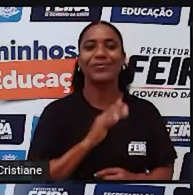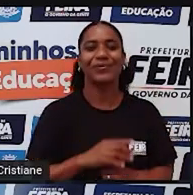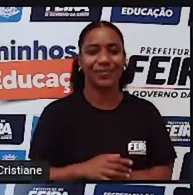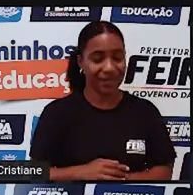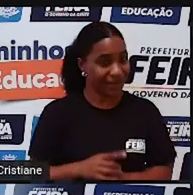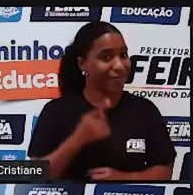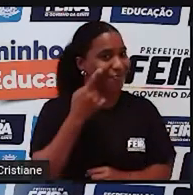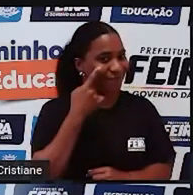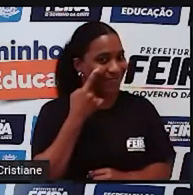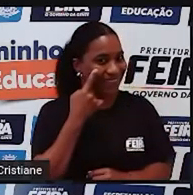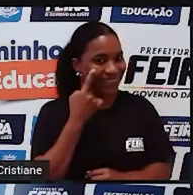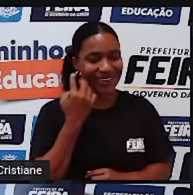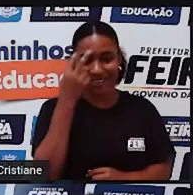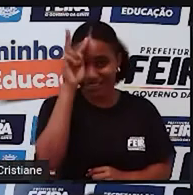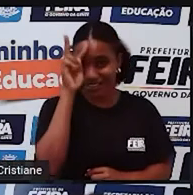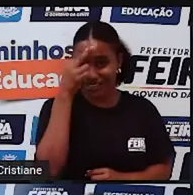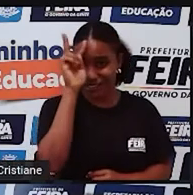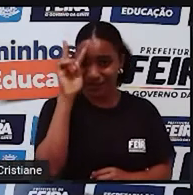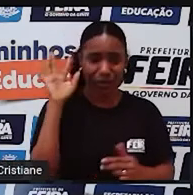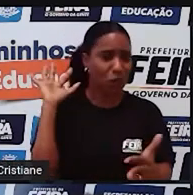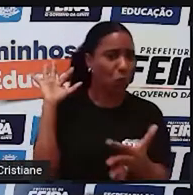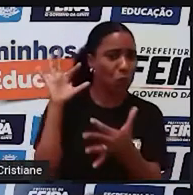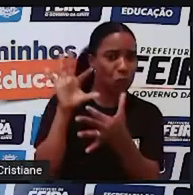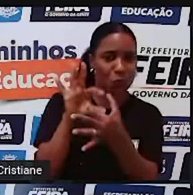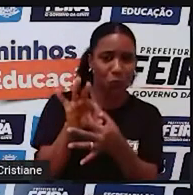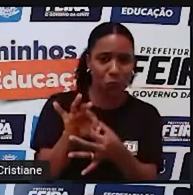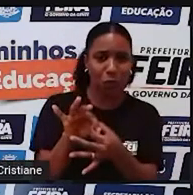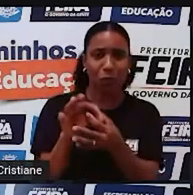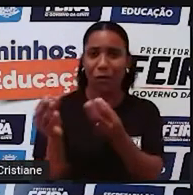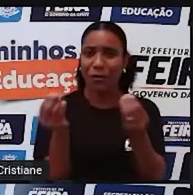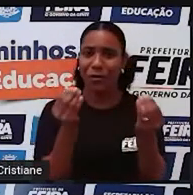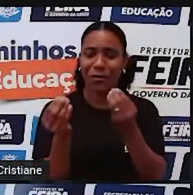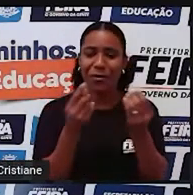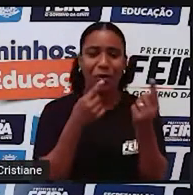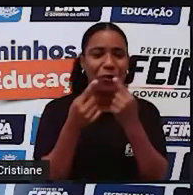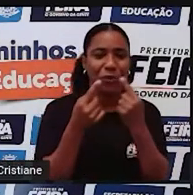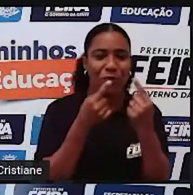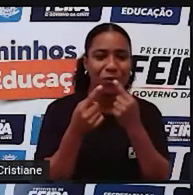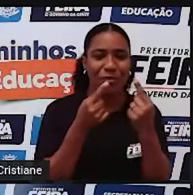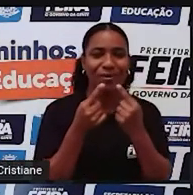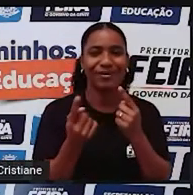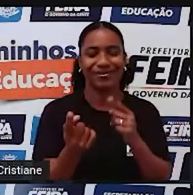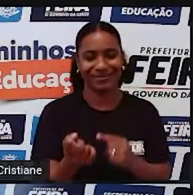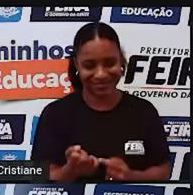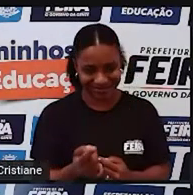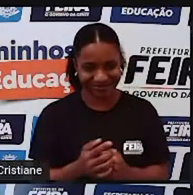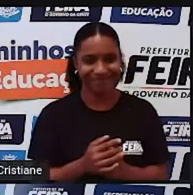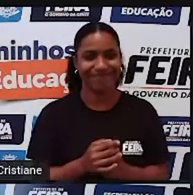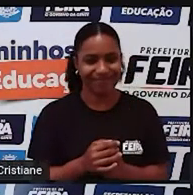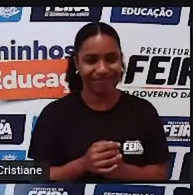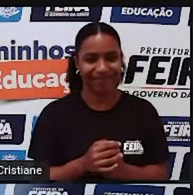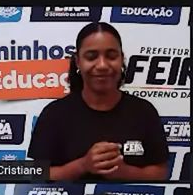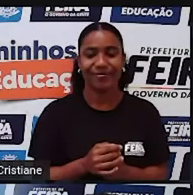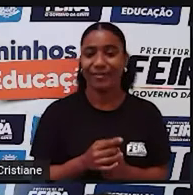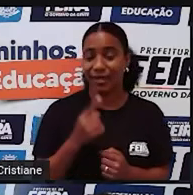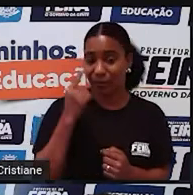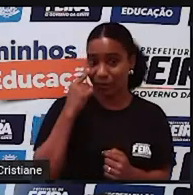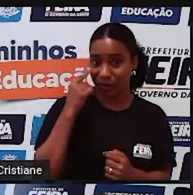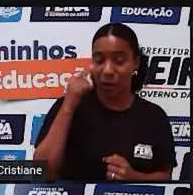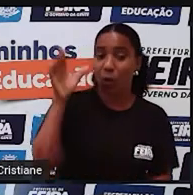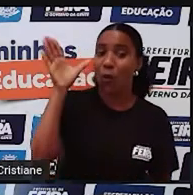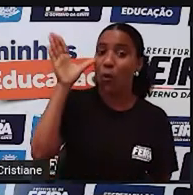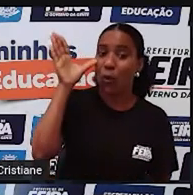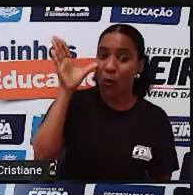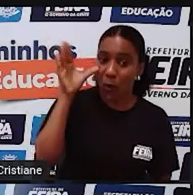que está por detrás dessa forma diversa de se cumprimentar. Então, fica aí essa